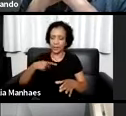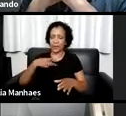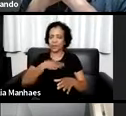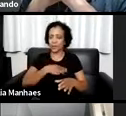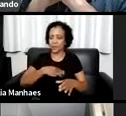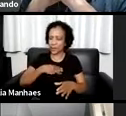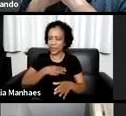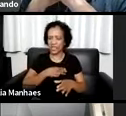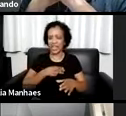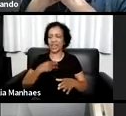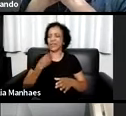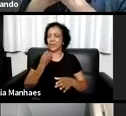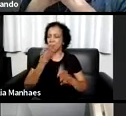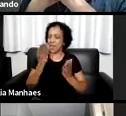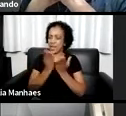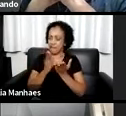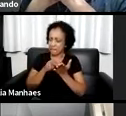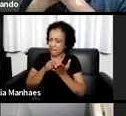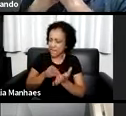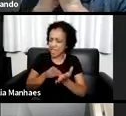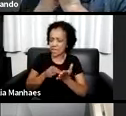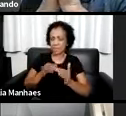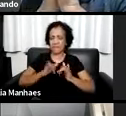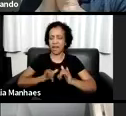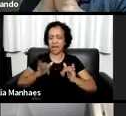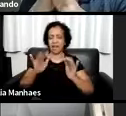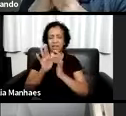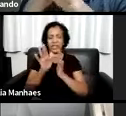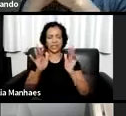Cristo. Cuida, Senhor, destas crianças,